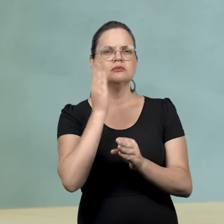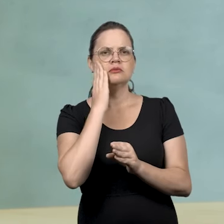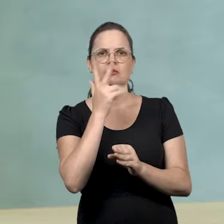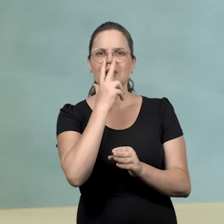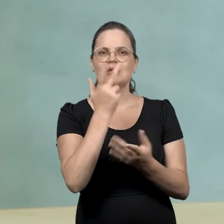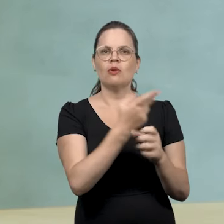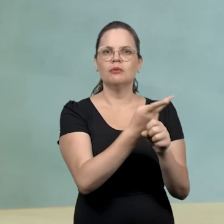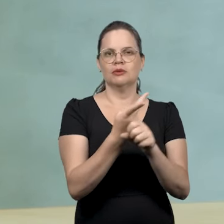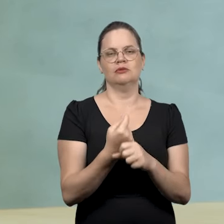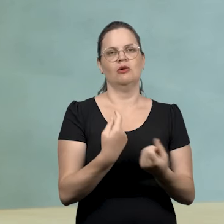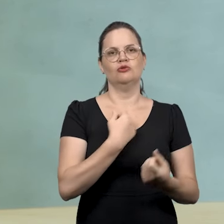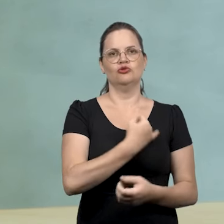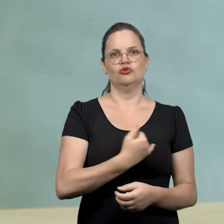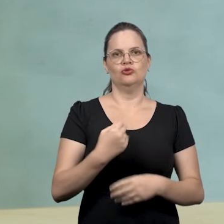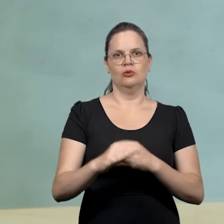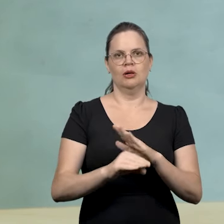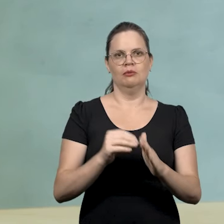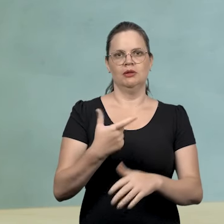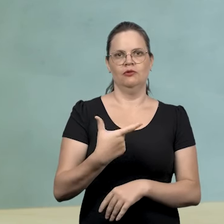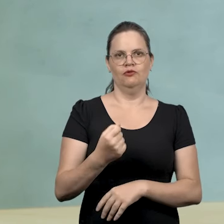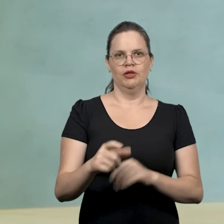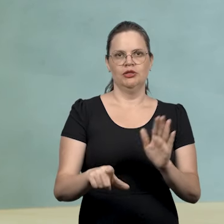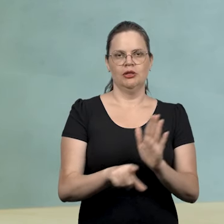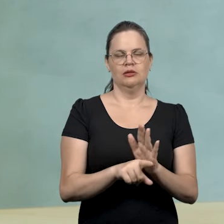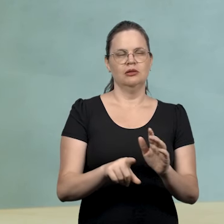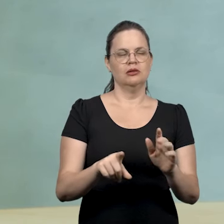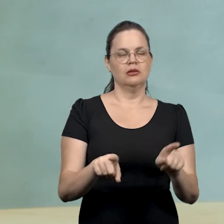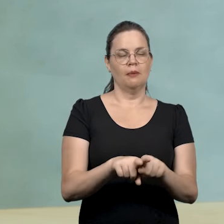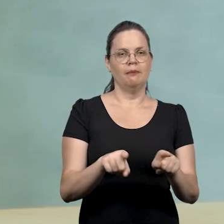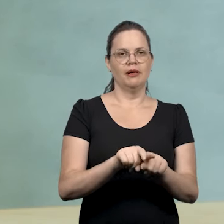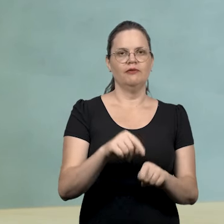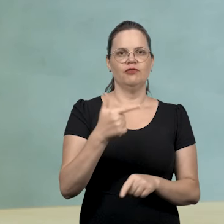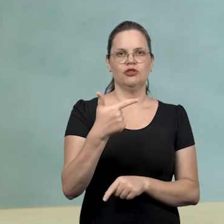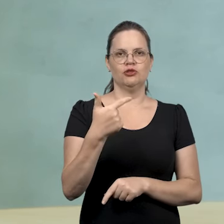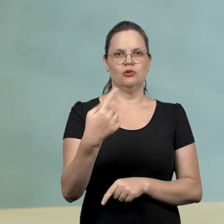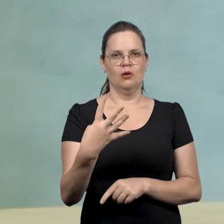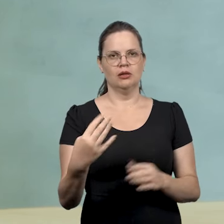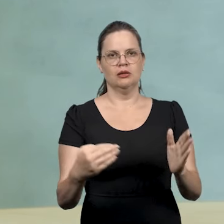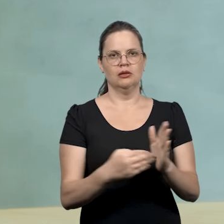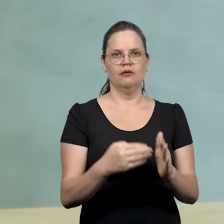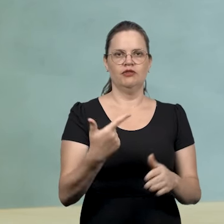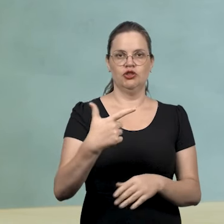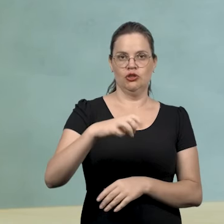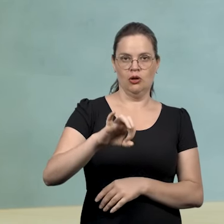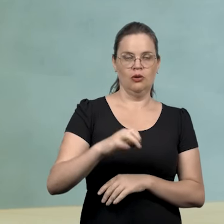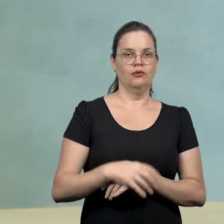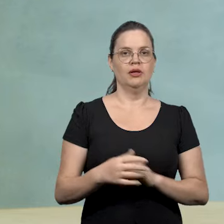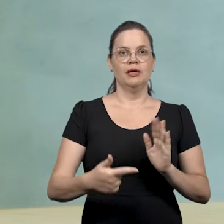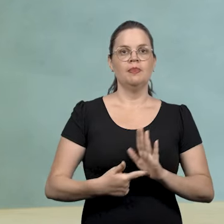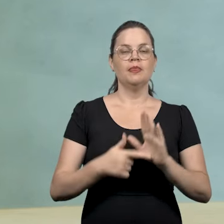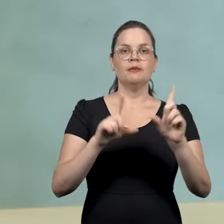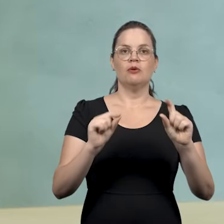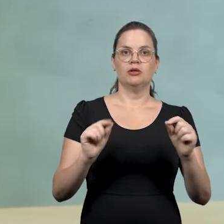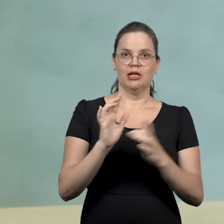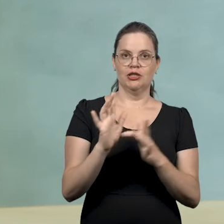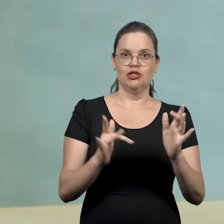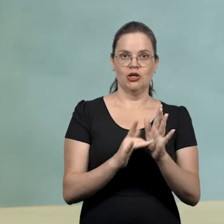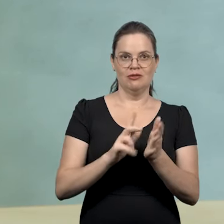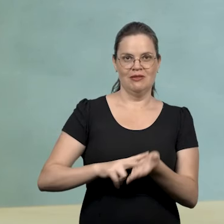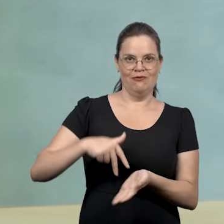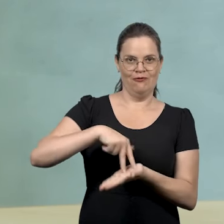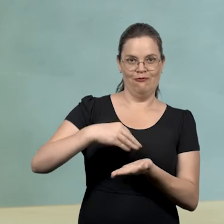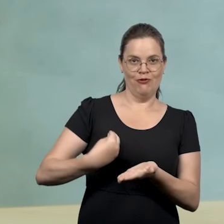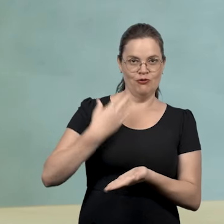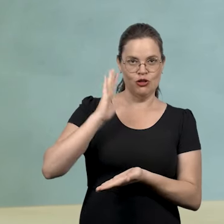está evidente ali em João, capítulo 20, versos 24 ao verso 29, que acontece no episódio após a ressurreição do Senhor